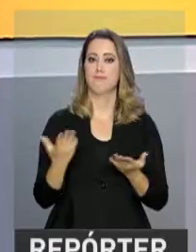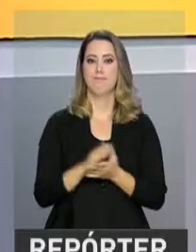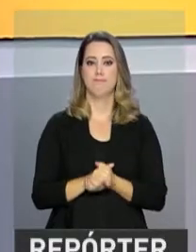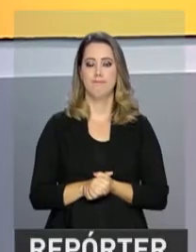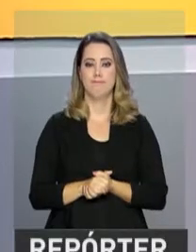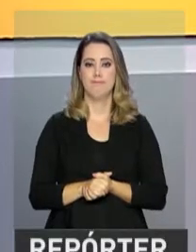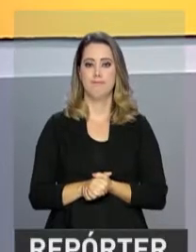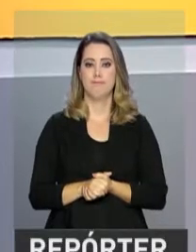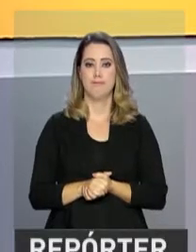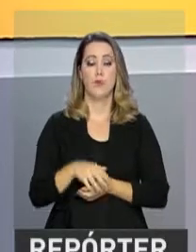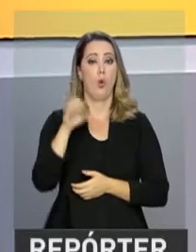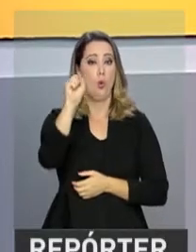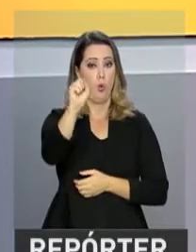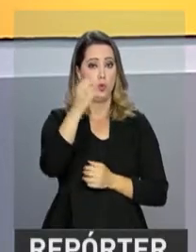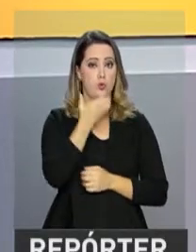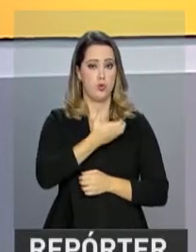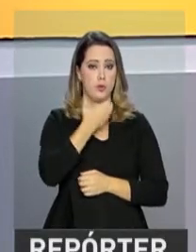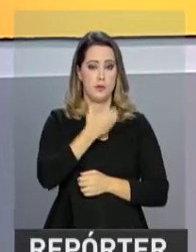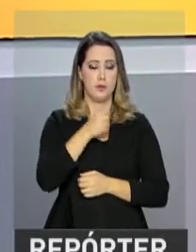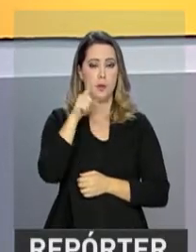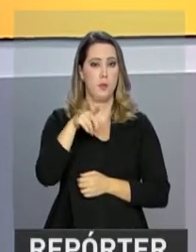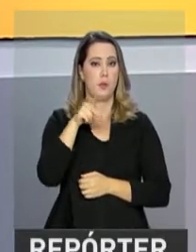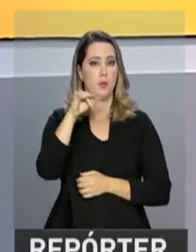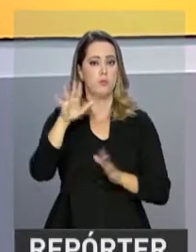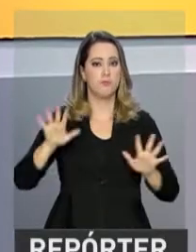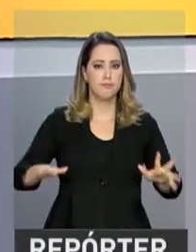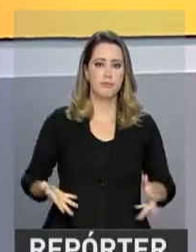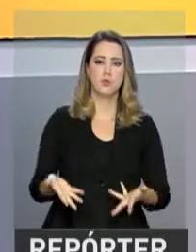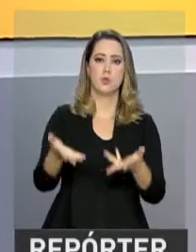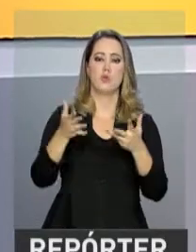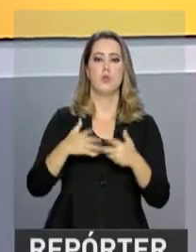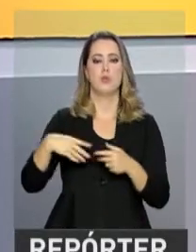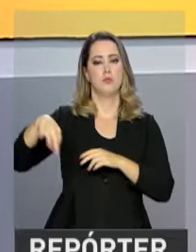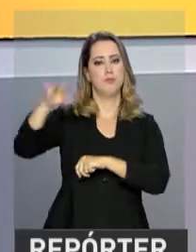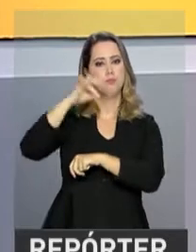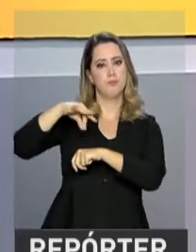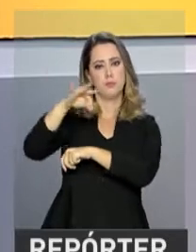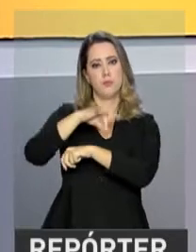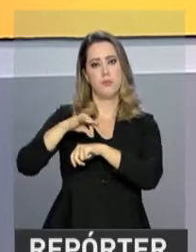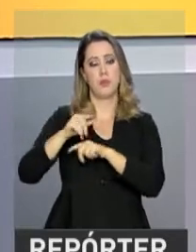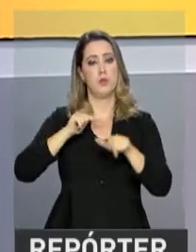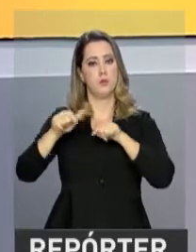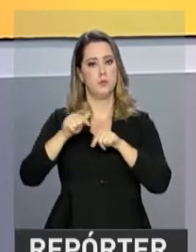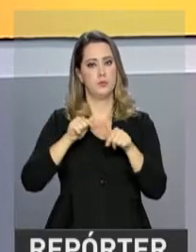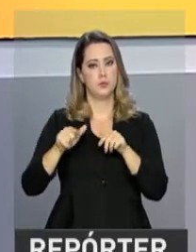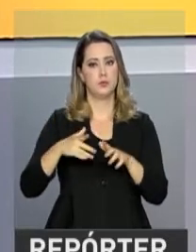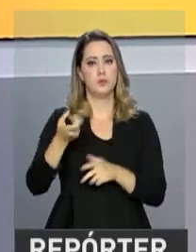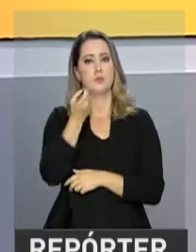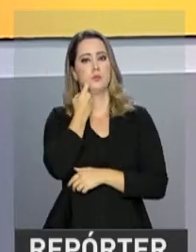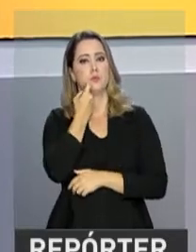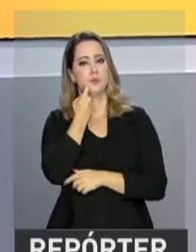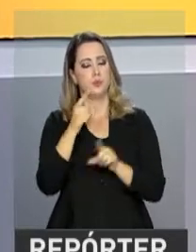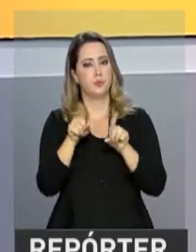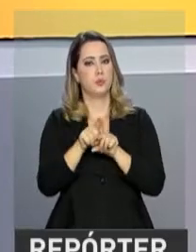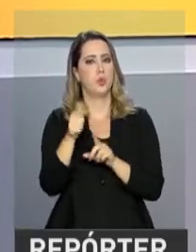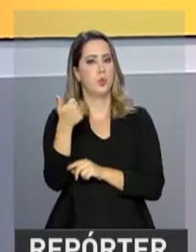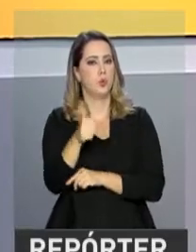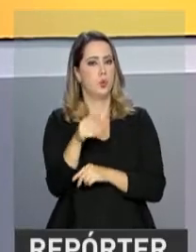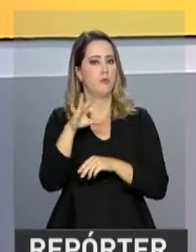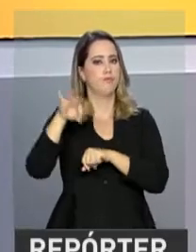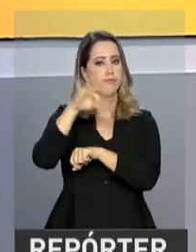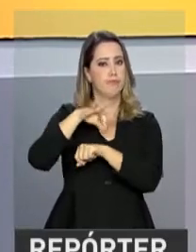em 8 de dezembro será o dia d de mobilização contra o aedes aegypti as ações da cesta sem mosquito